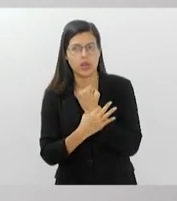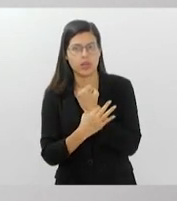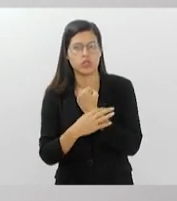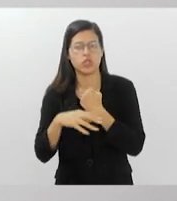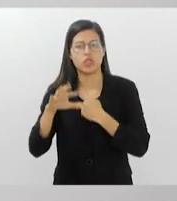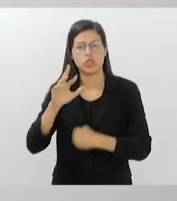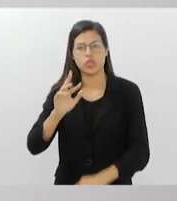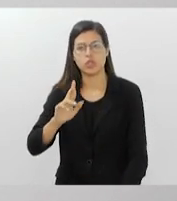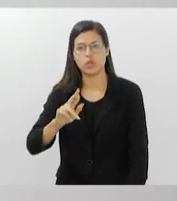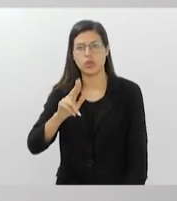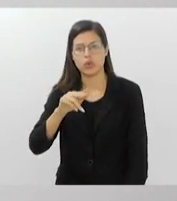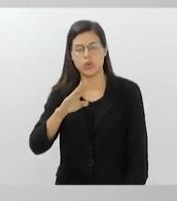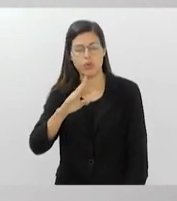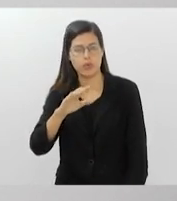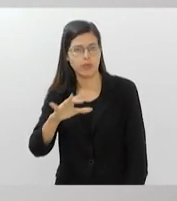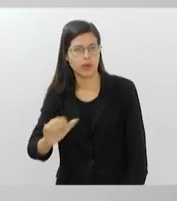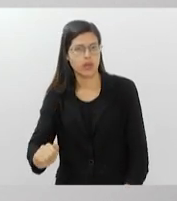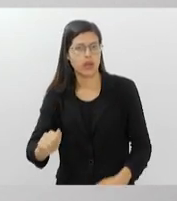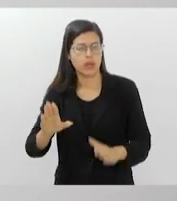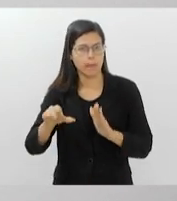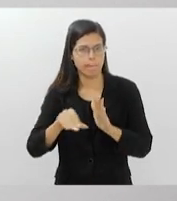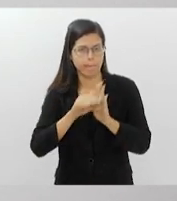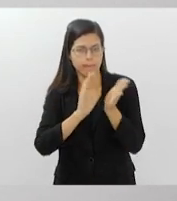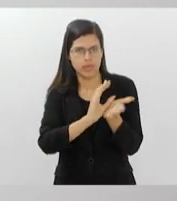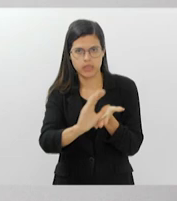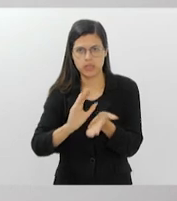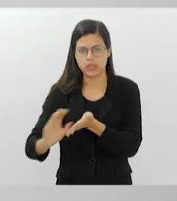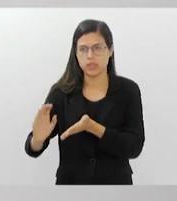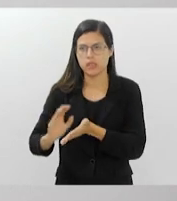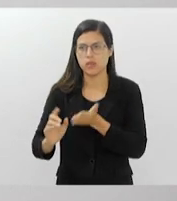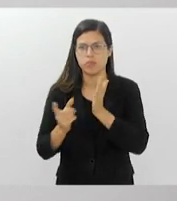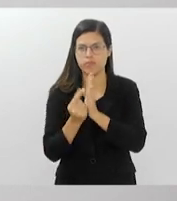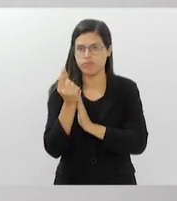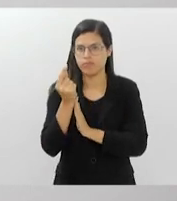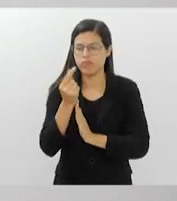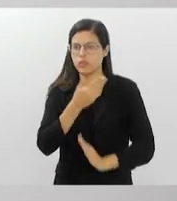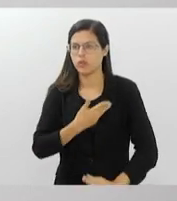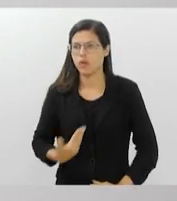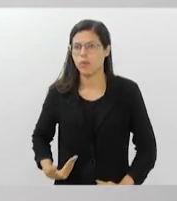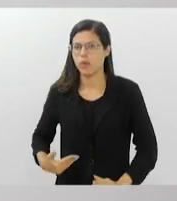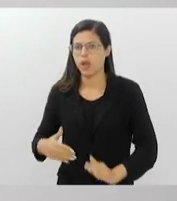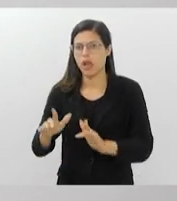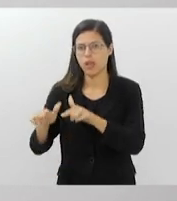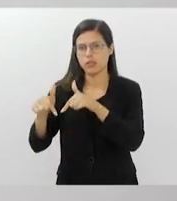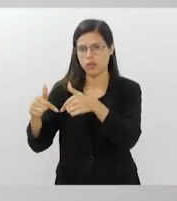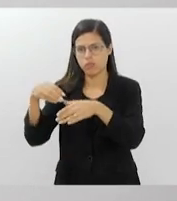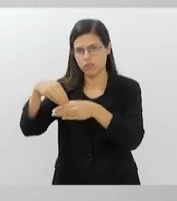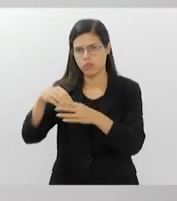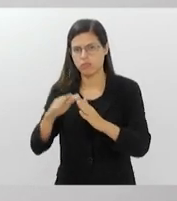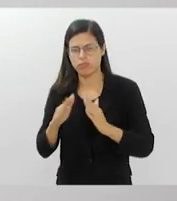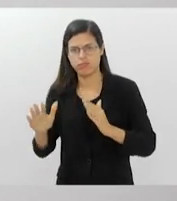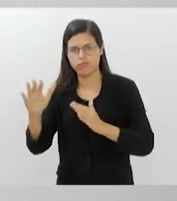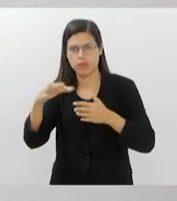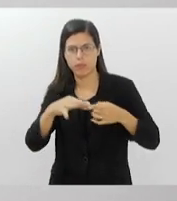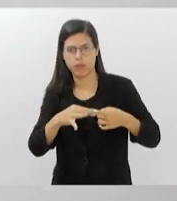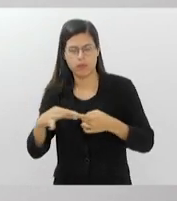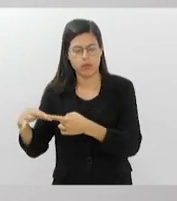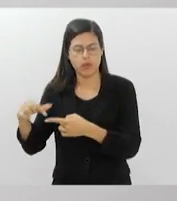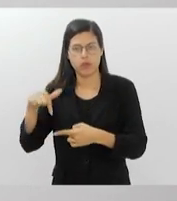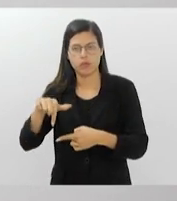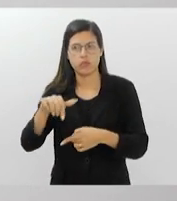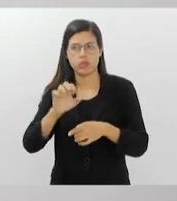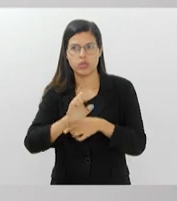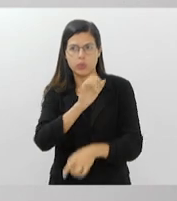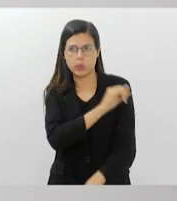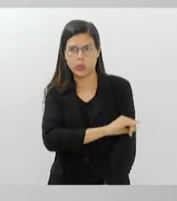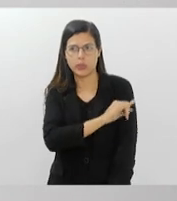específicas e emendas no orçamento público para ações desenvolvidas em favela periferias do Estado do Rio de Janeiro